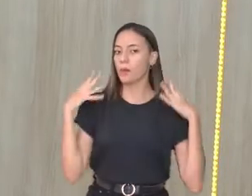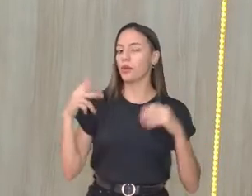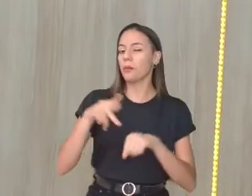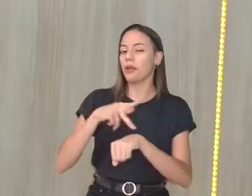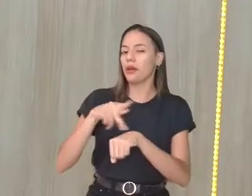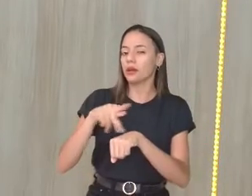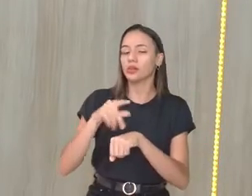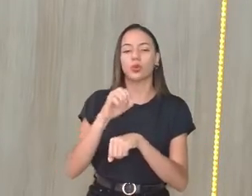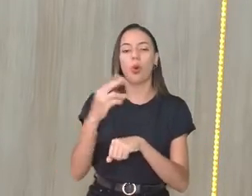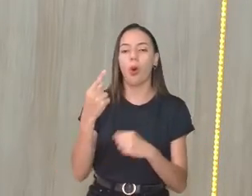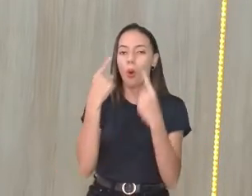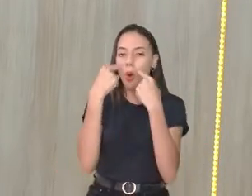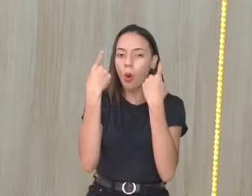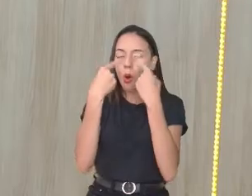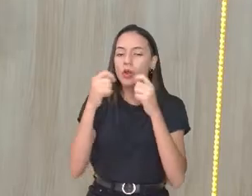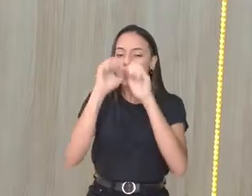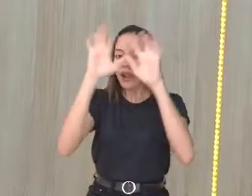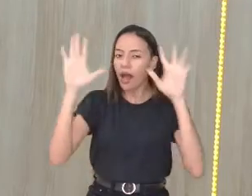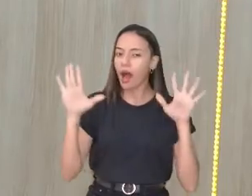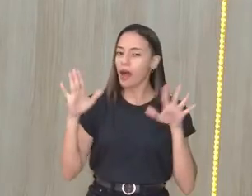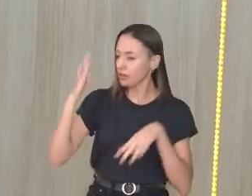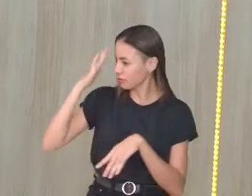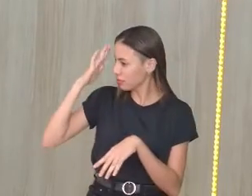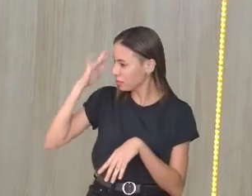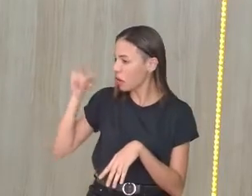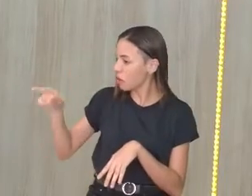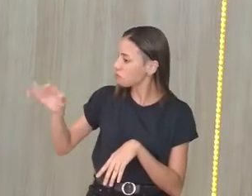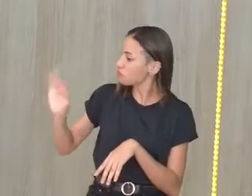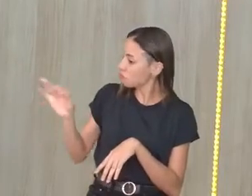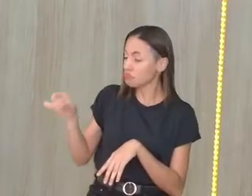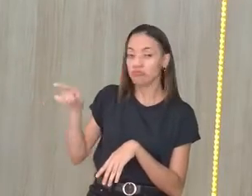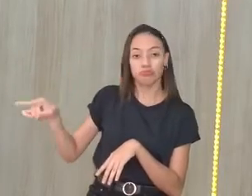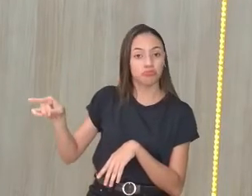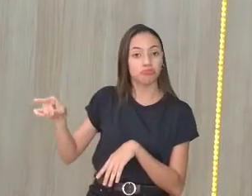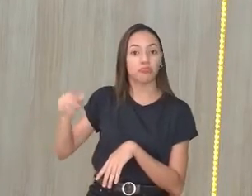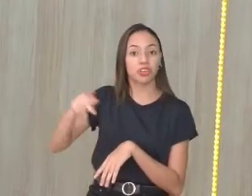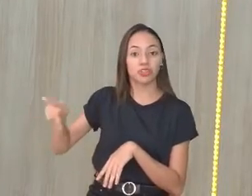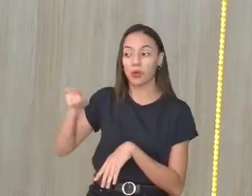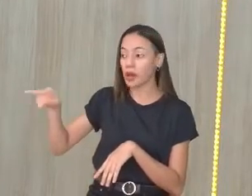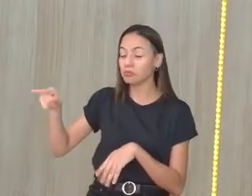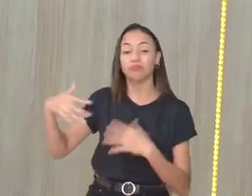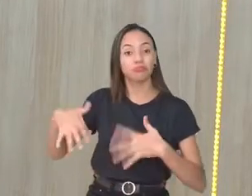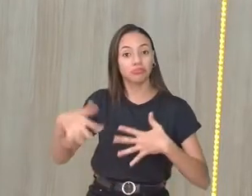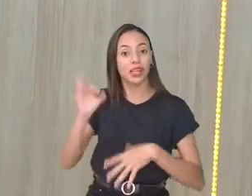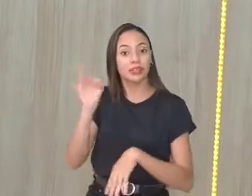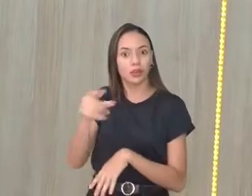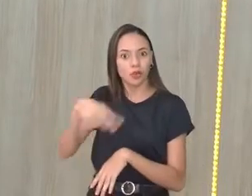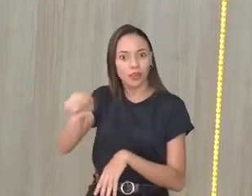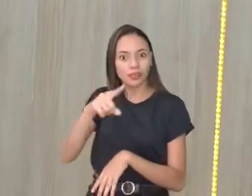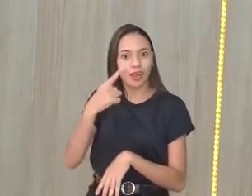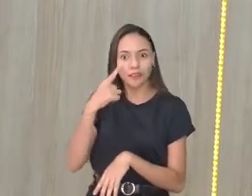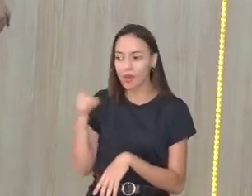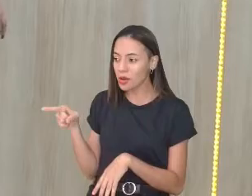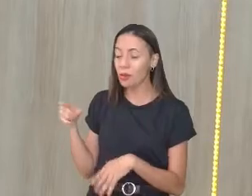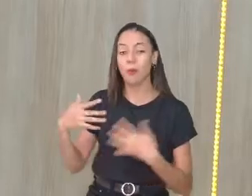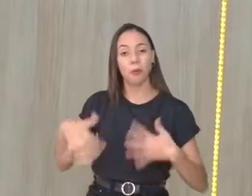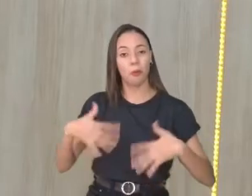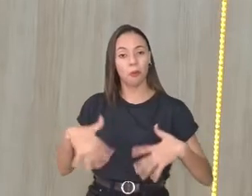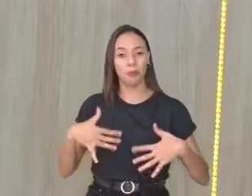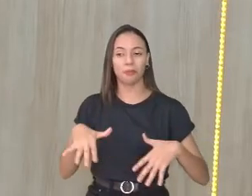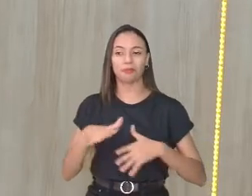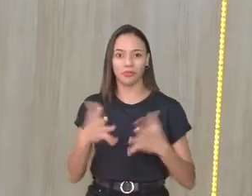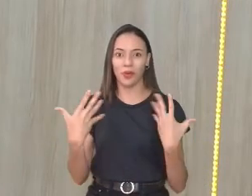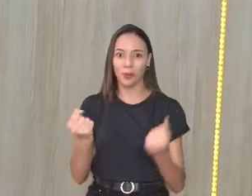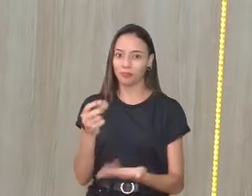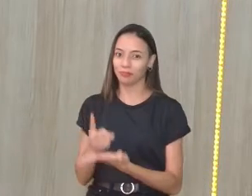né? O olho claro. Entendeu, professora? Entendi. É exatamente, a professora Viviane está no caminho aí, viu? Vocês estão acompanhando ela? Olha lá.